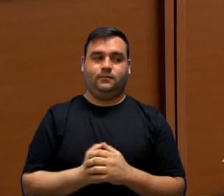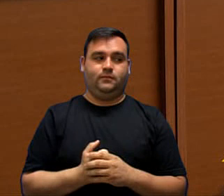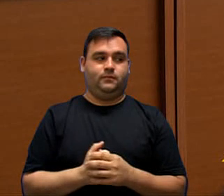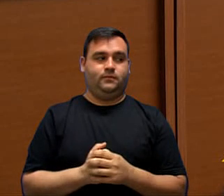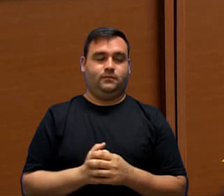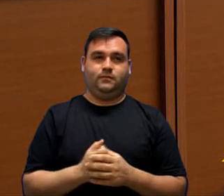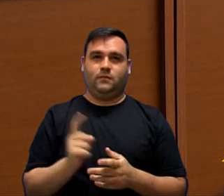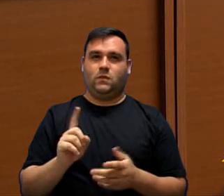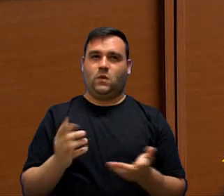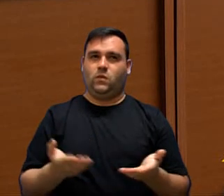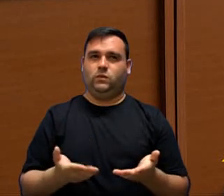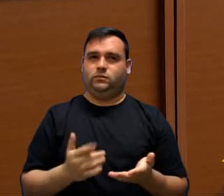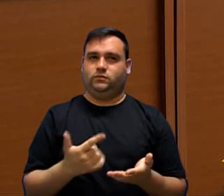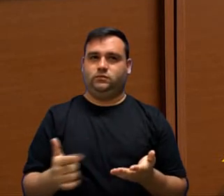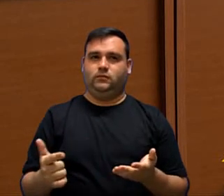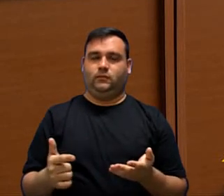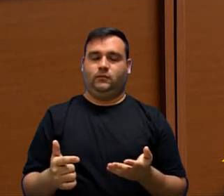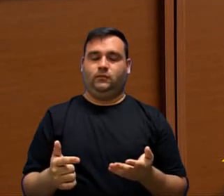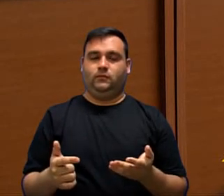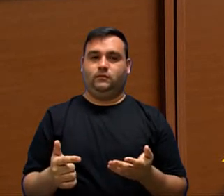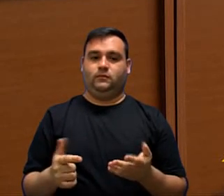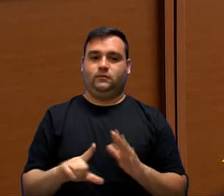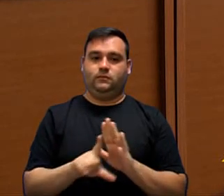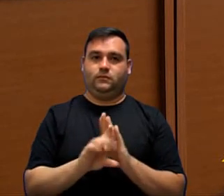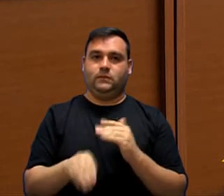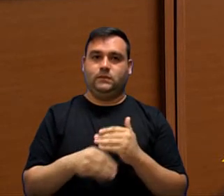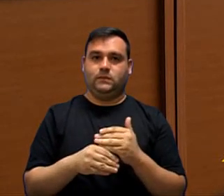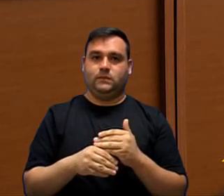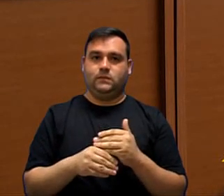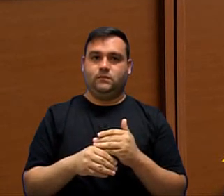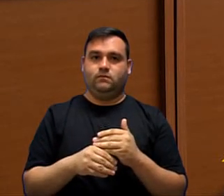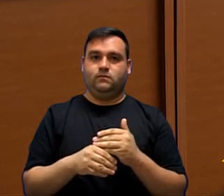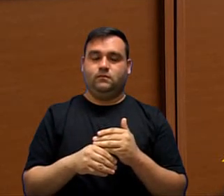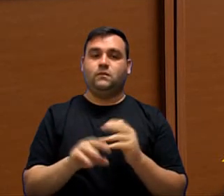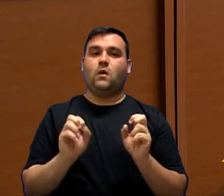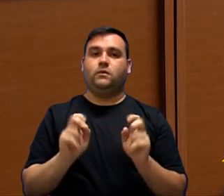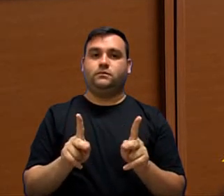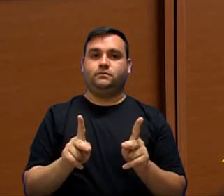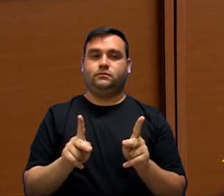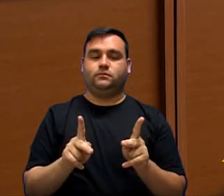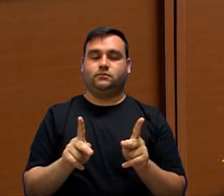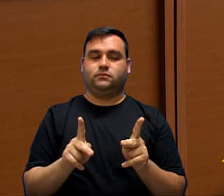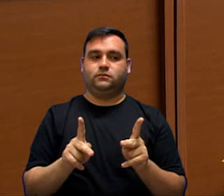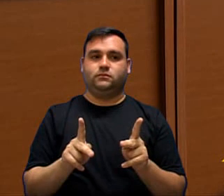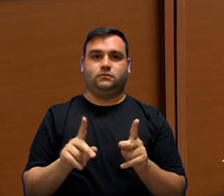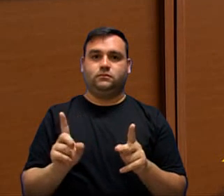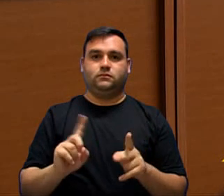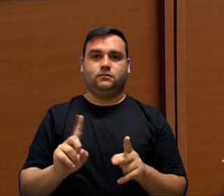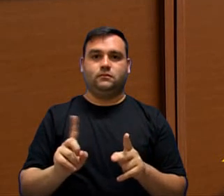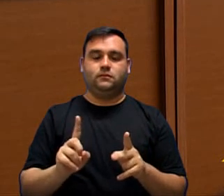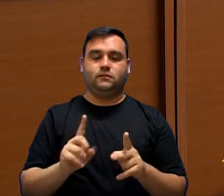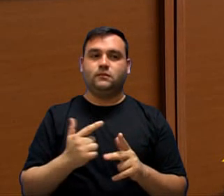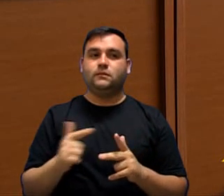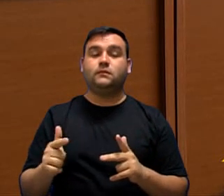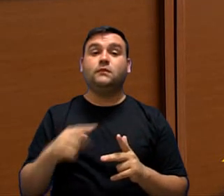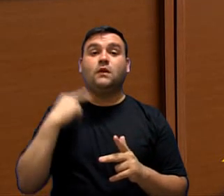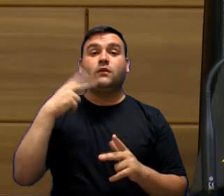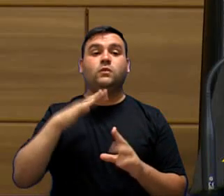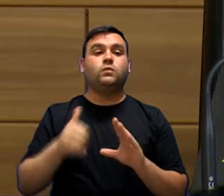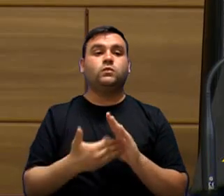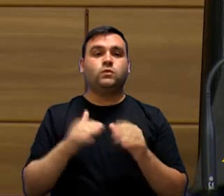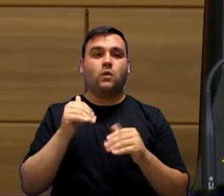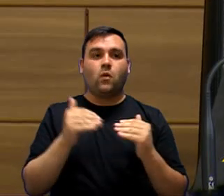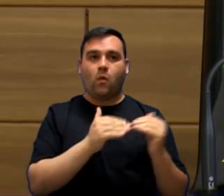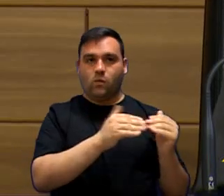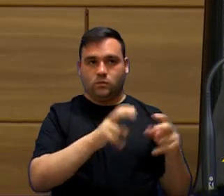E a emenda? Não, esse não tem, é. E a emenda? Sim, eu já falei, mas não okay. Tem, esse não é no painel. Não. Não, os vereadores